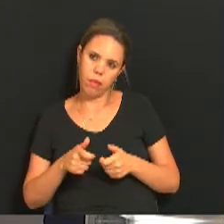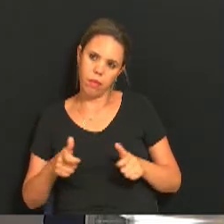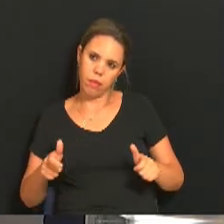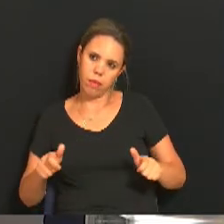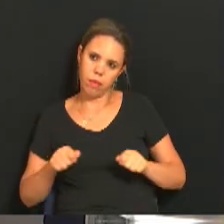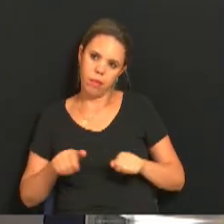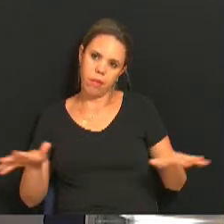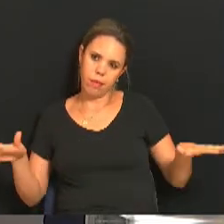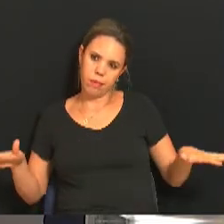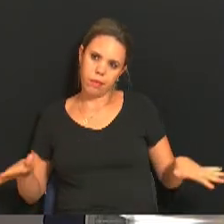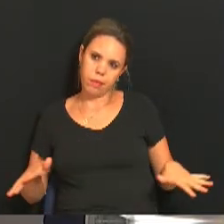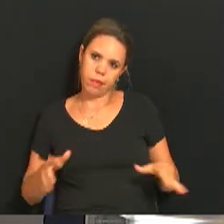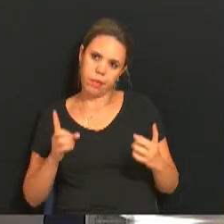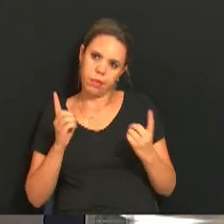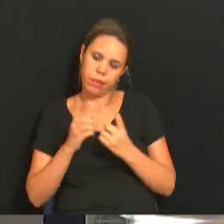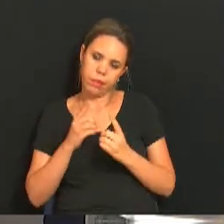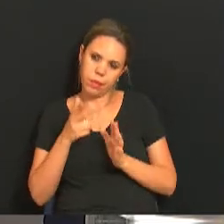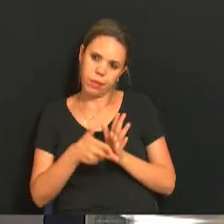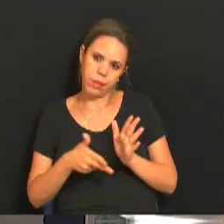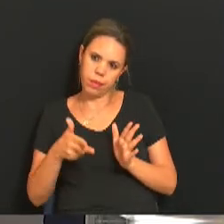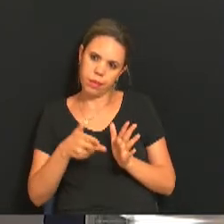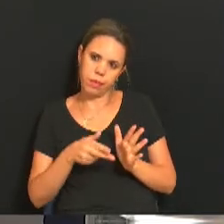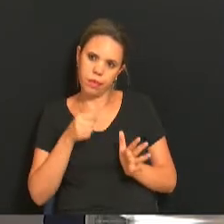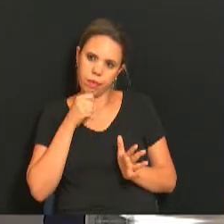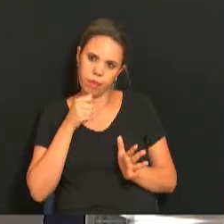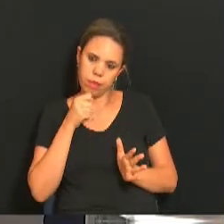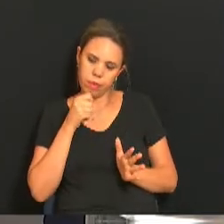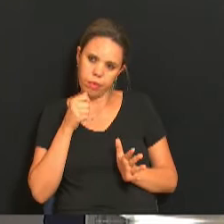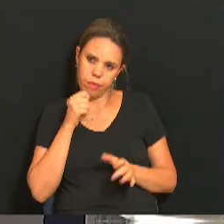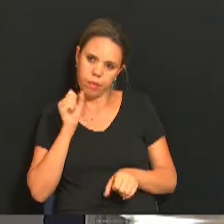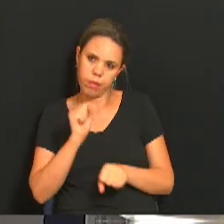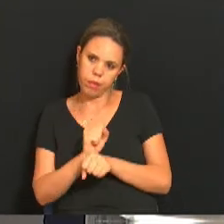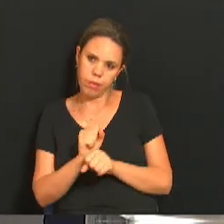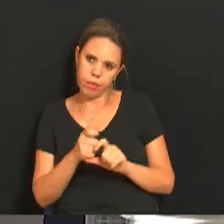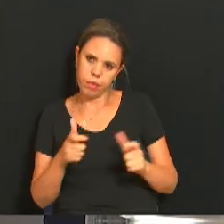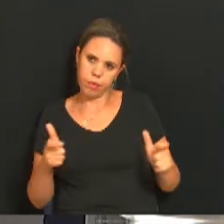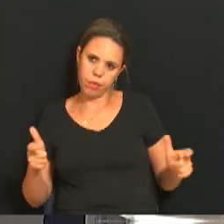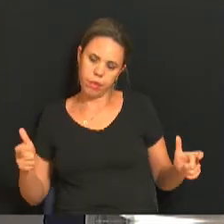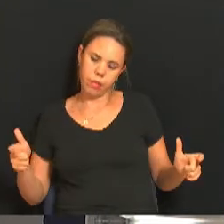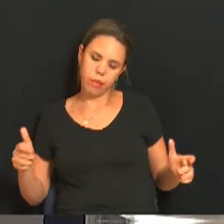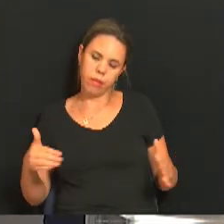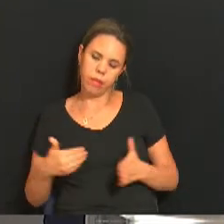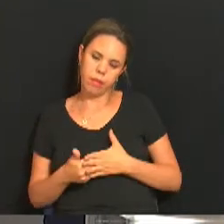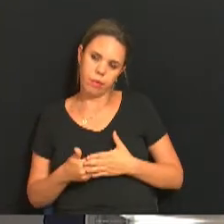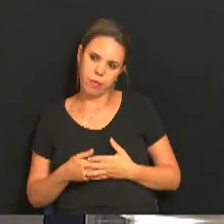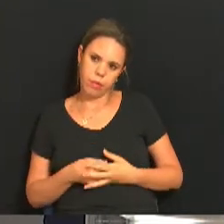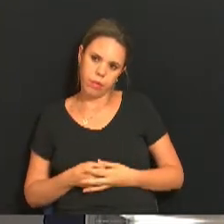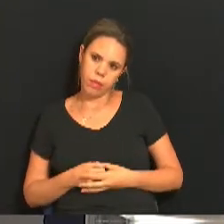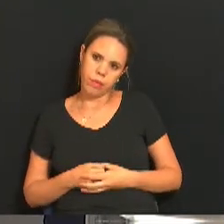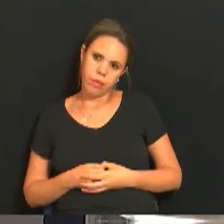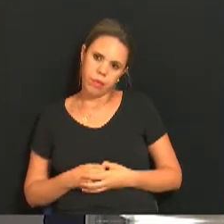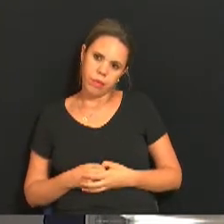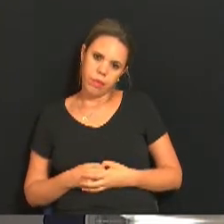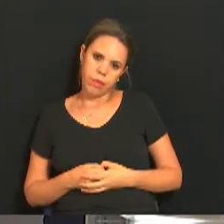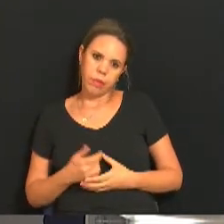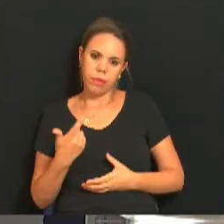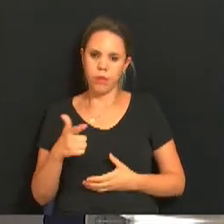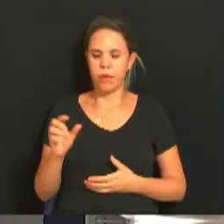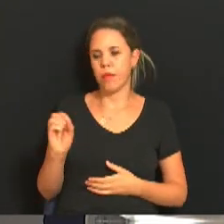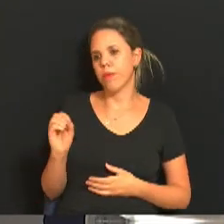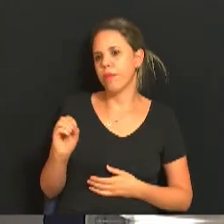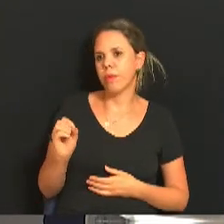com serviço também um dia como a igreja crescer ela escolheu então não houve jamais